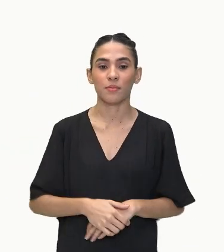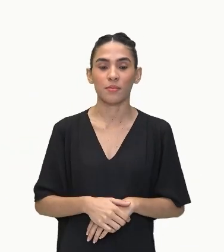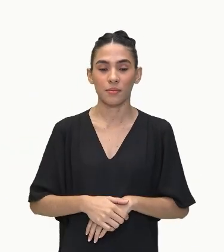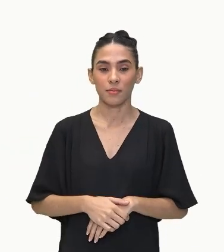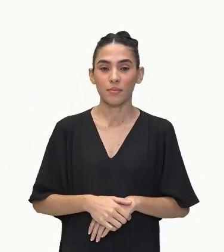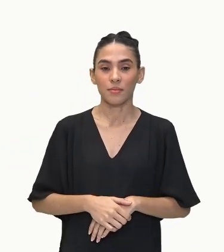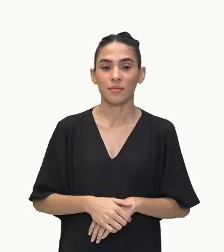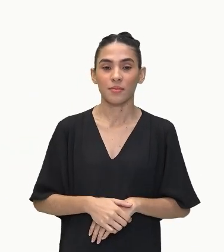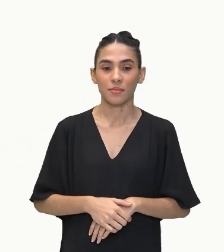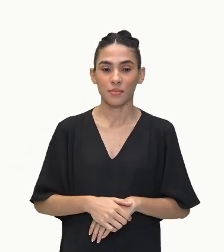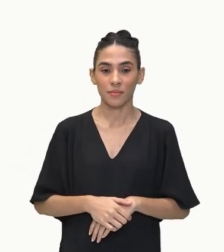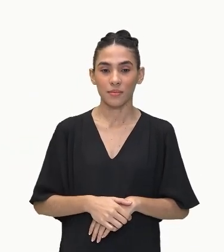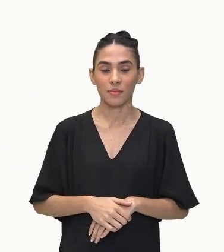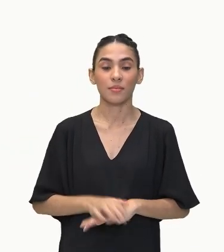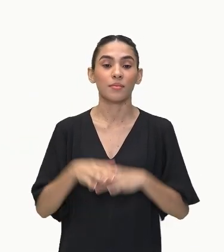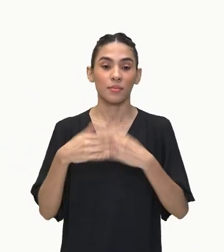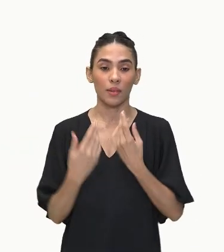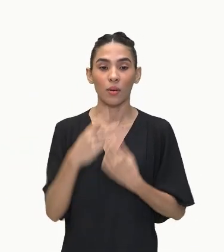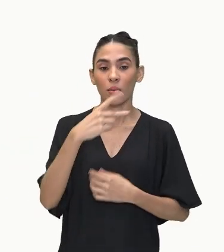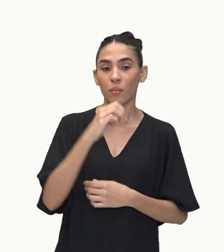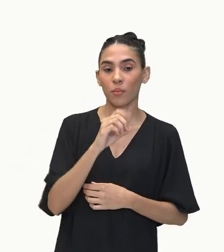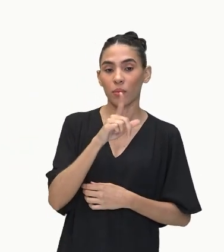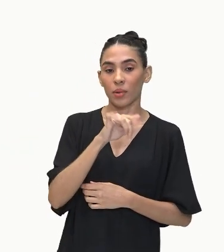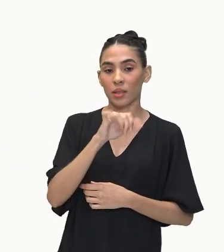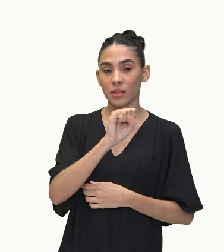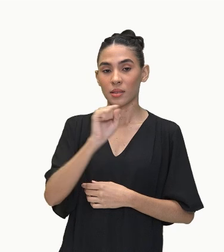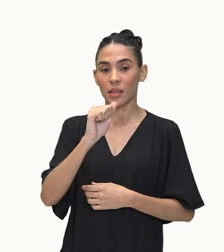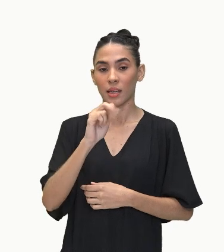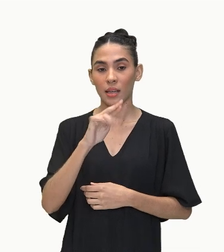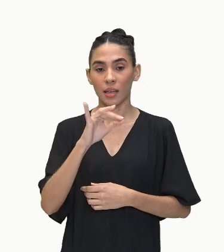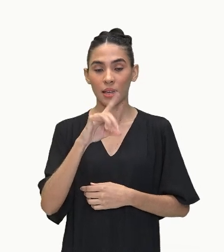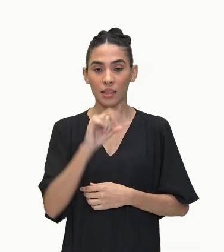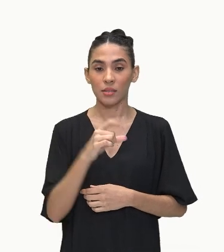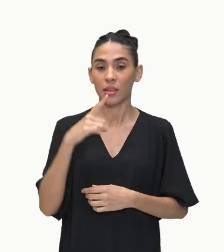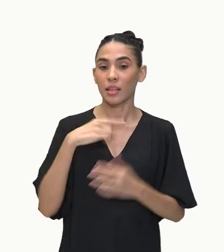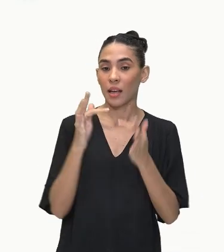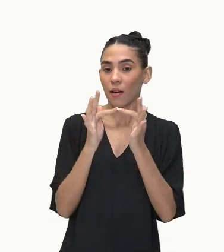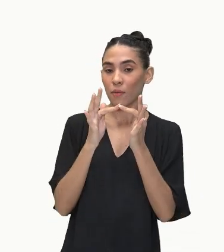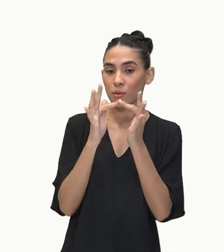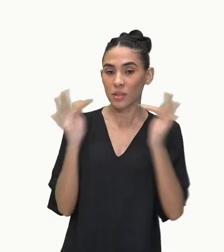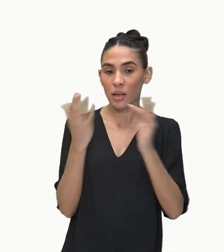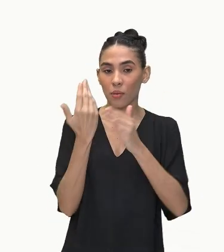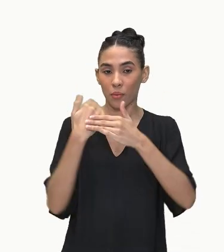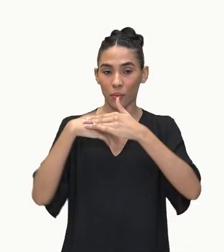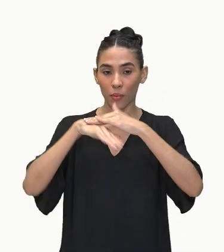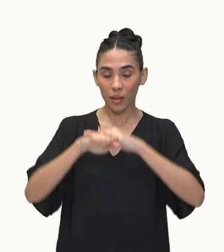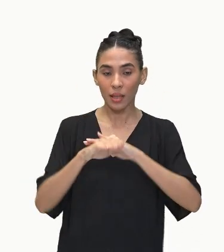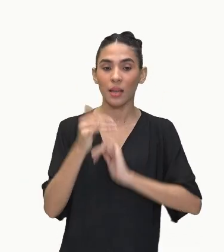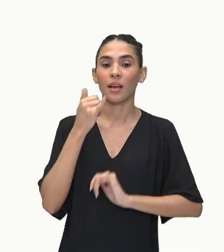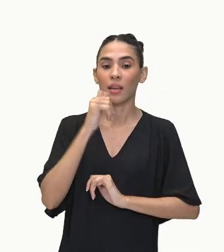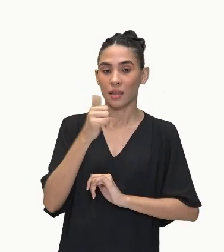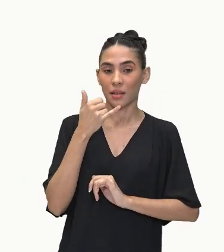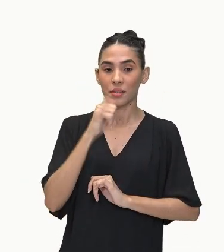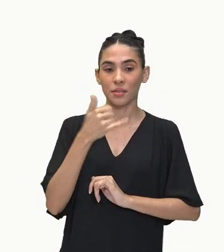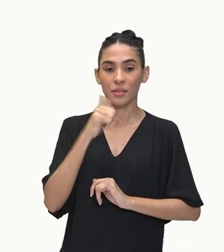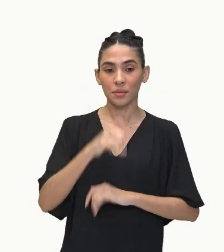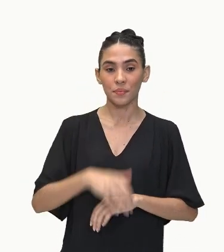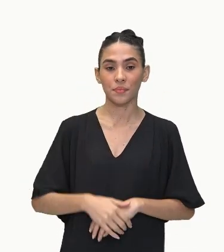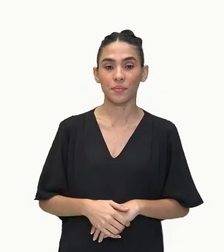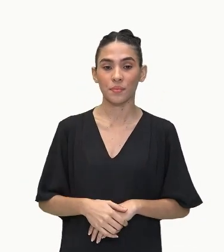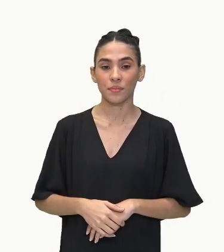compostos orgânicos. E os polissacarídeos, eles têm a função de armazenar